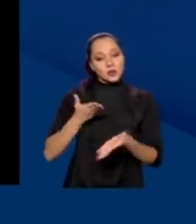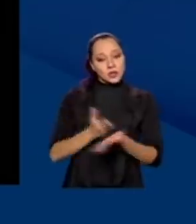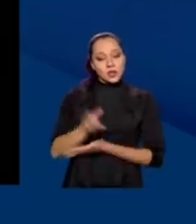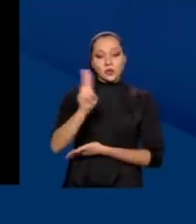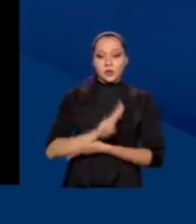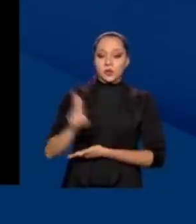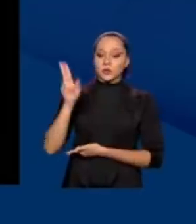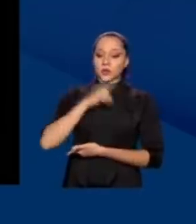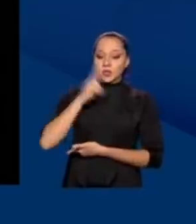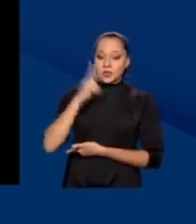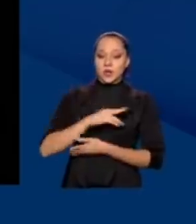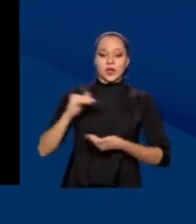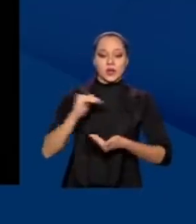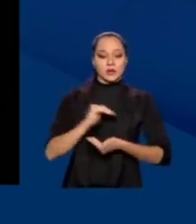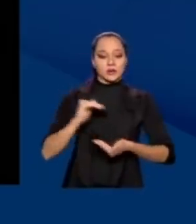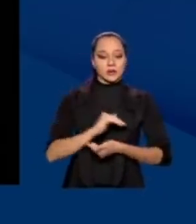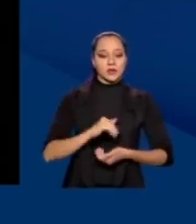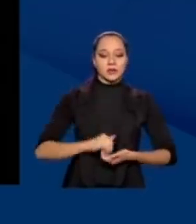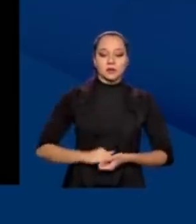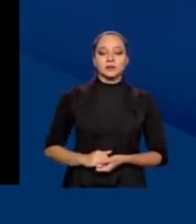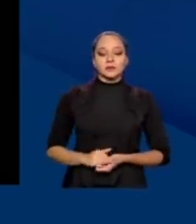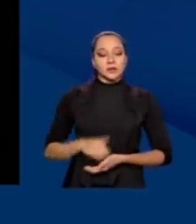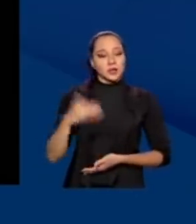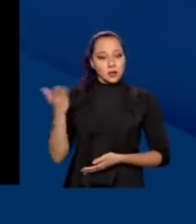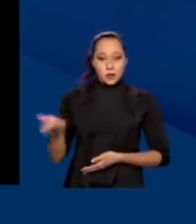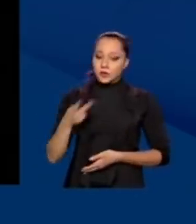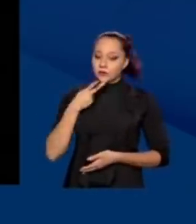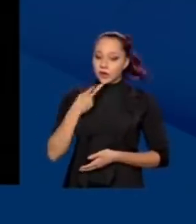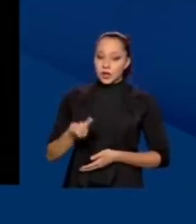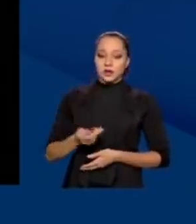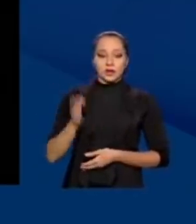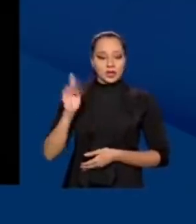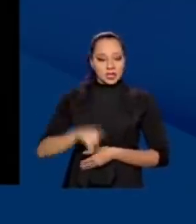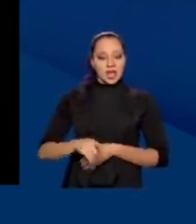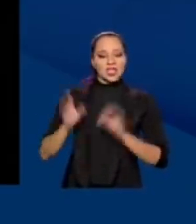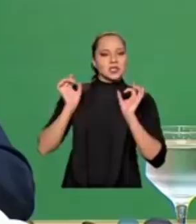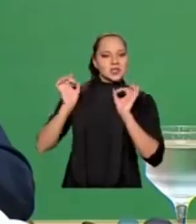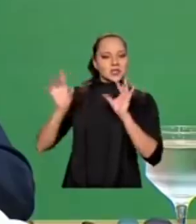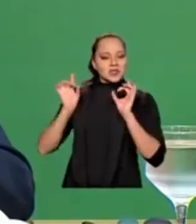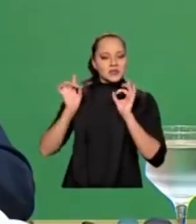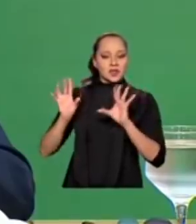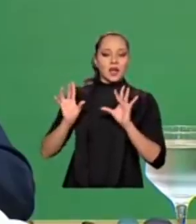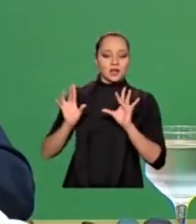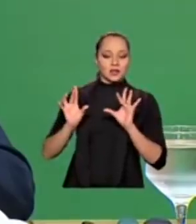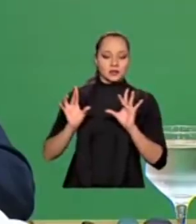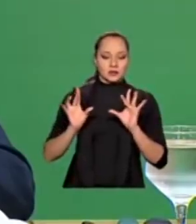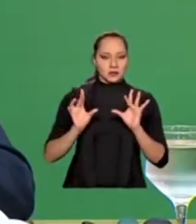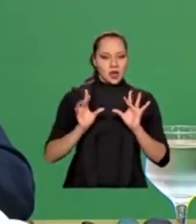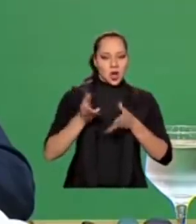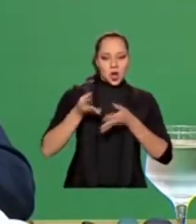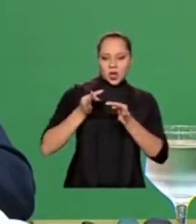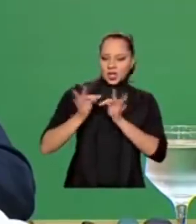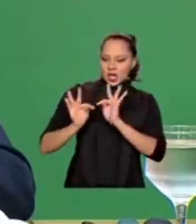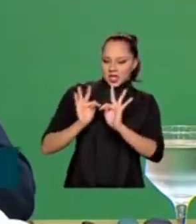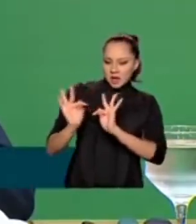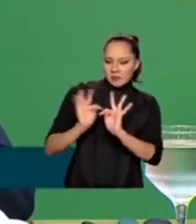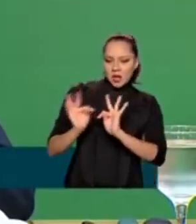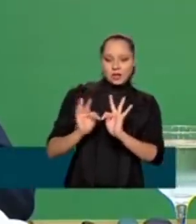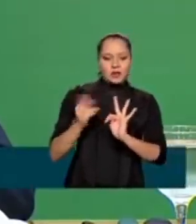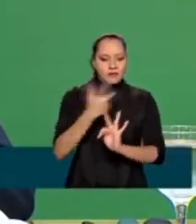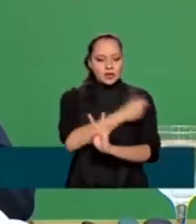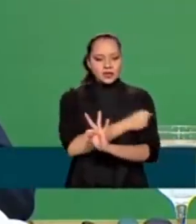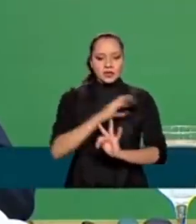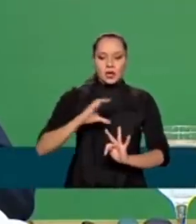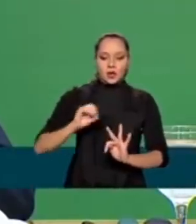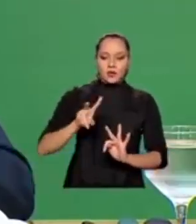e temporário da Anvisa. Então, quando afirmaram que era uma exclusividade, o tratamento da vacina